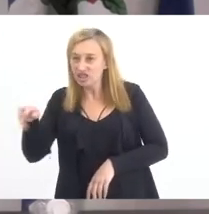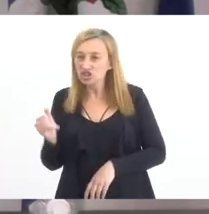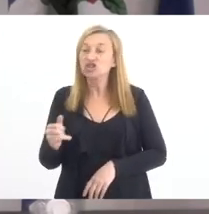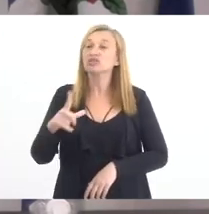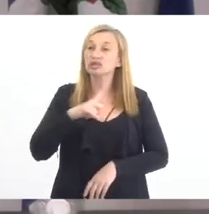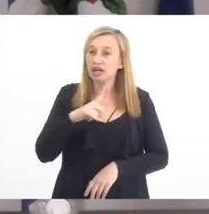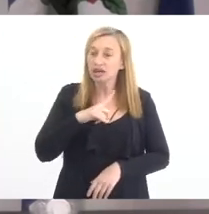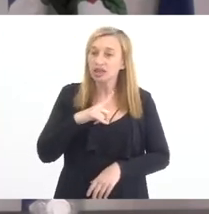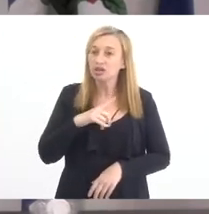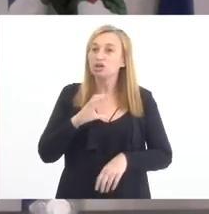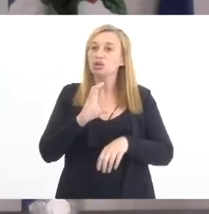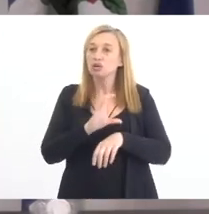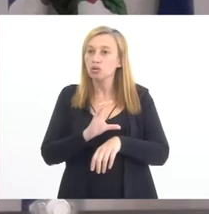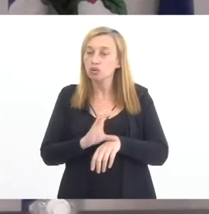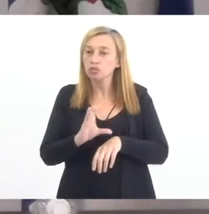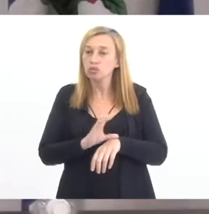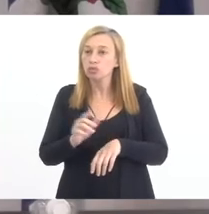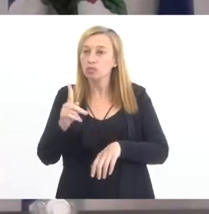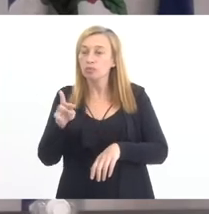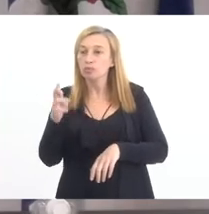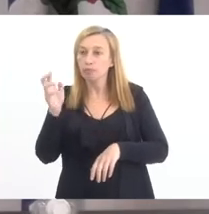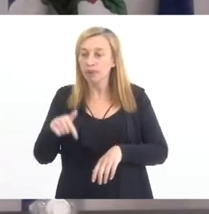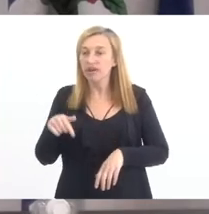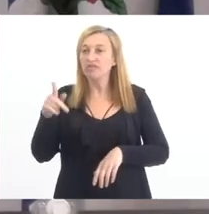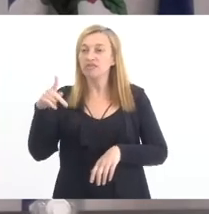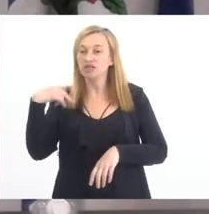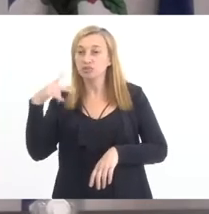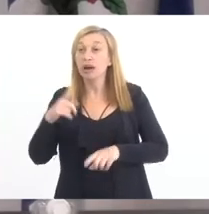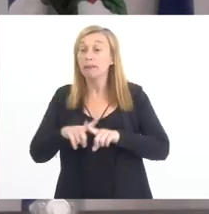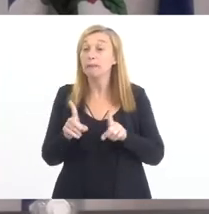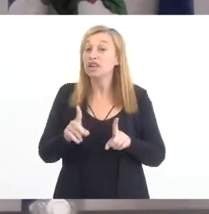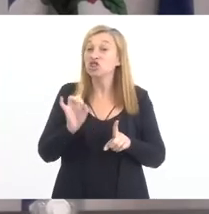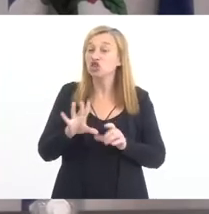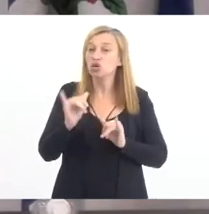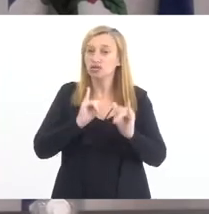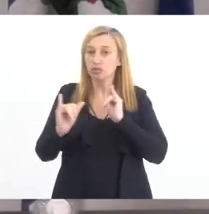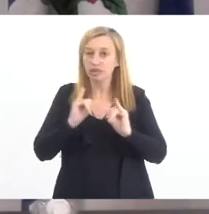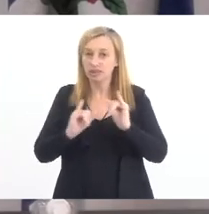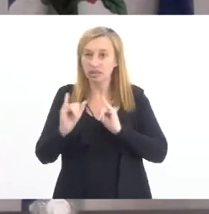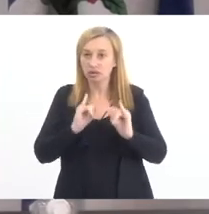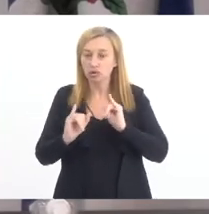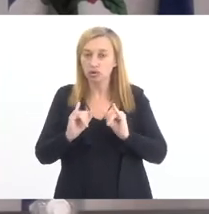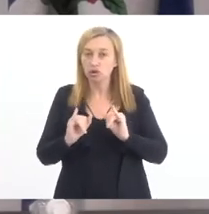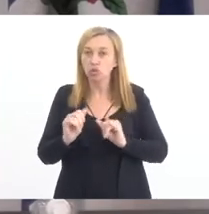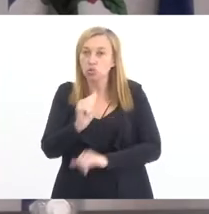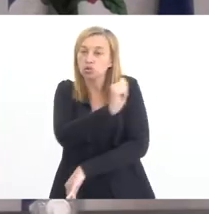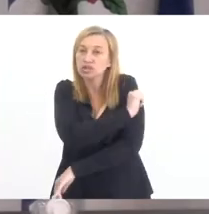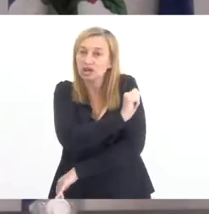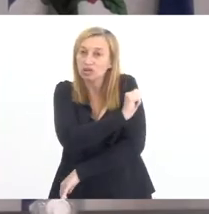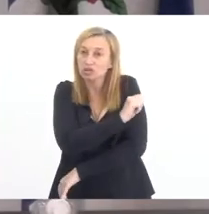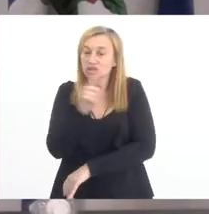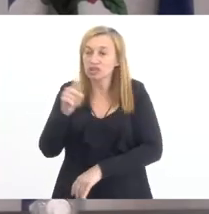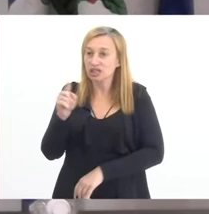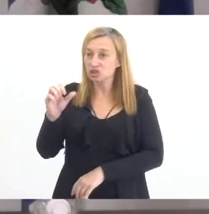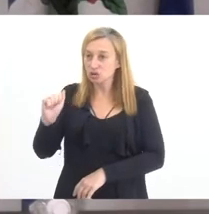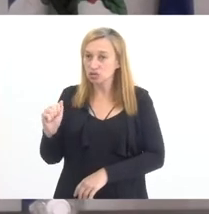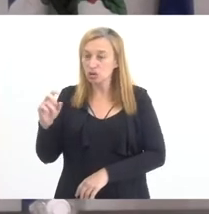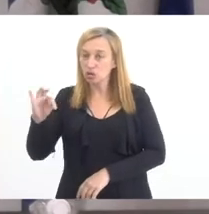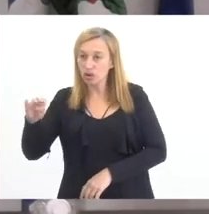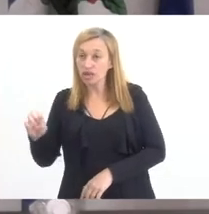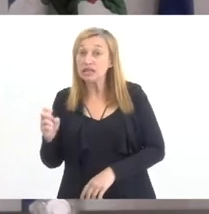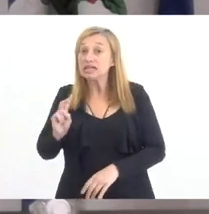do CEDERJ que tem curso de pré-vestibular, mas só uma informação, os alunos da Zona Oeste